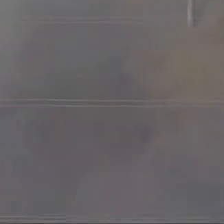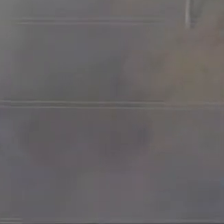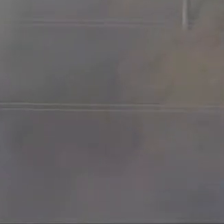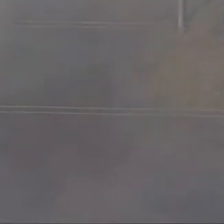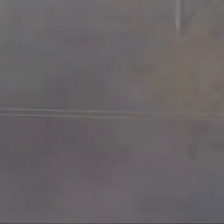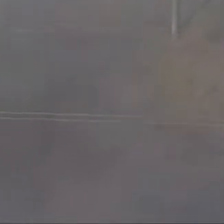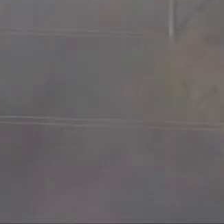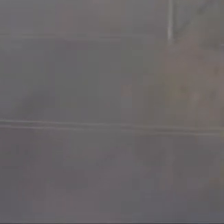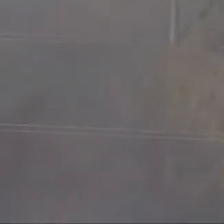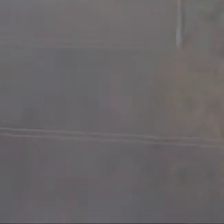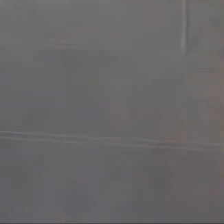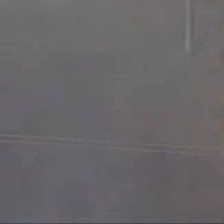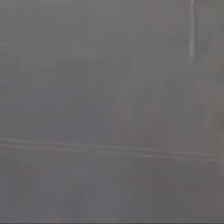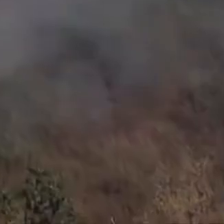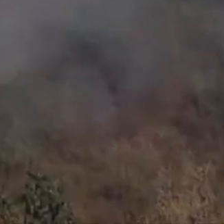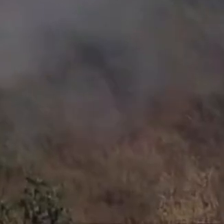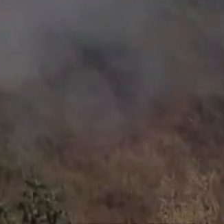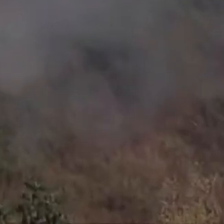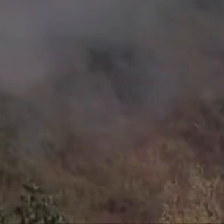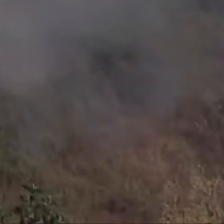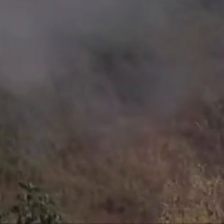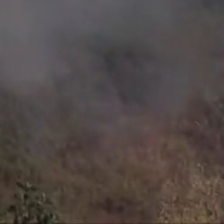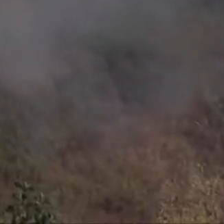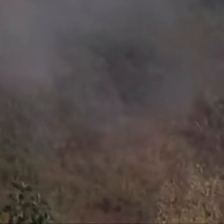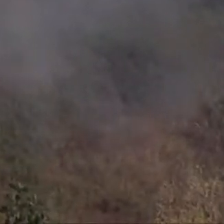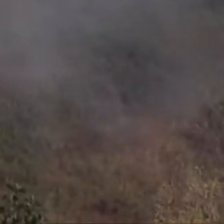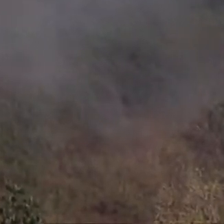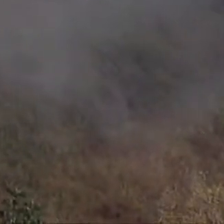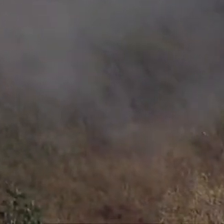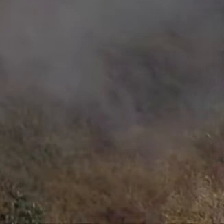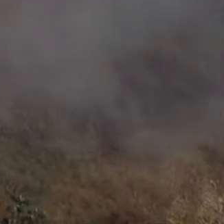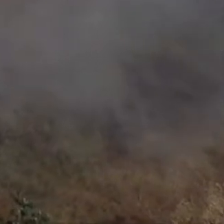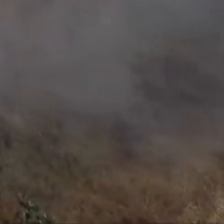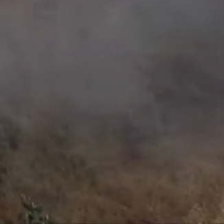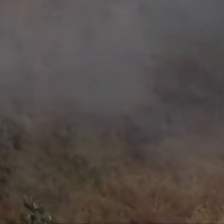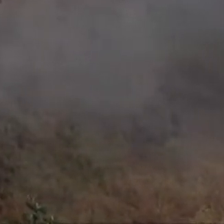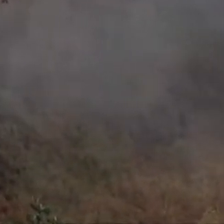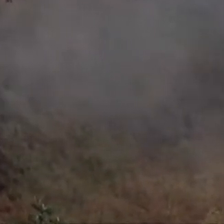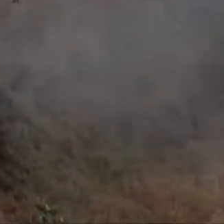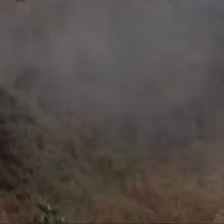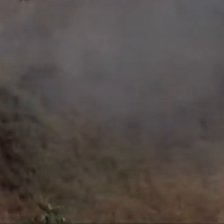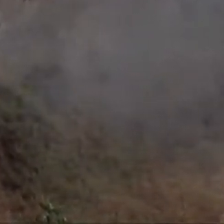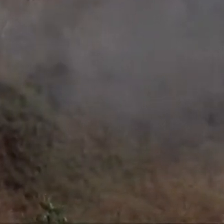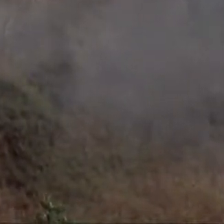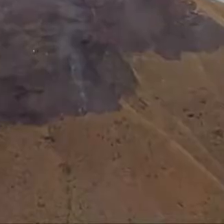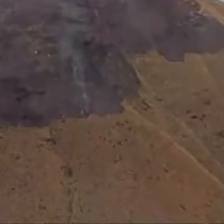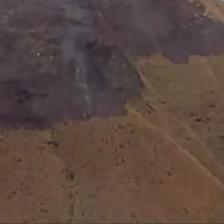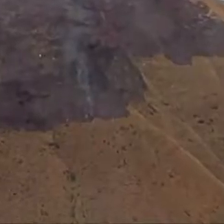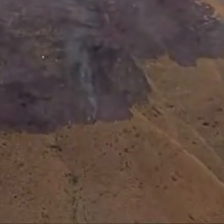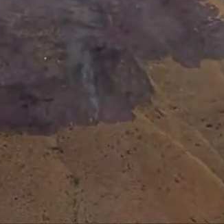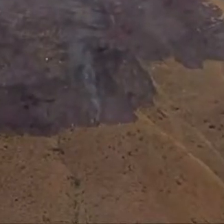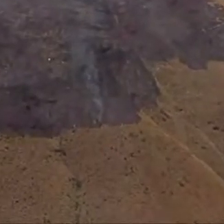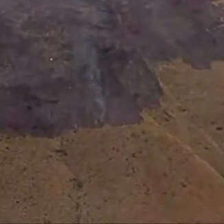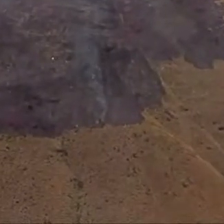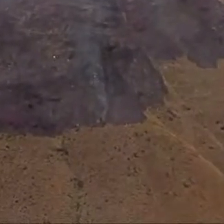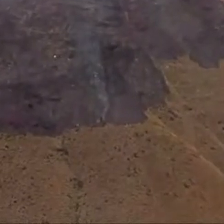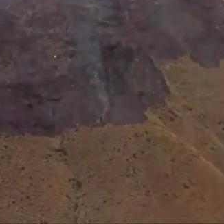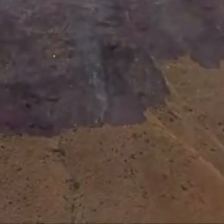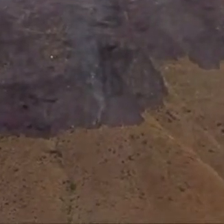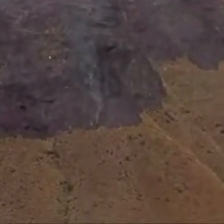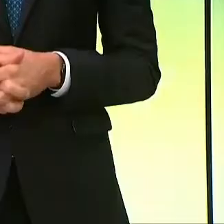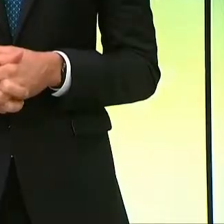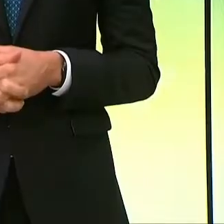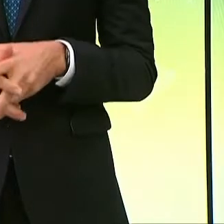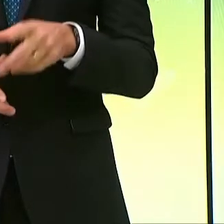Minas, brigadistas voluntários contam com um sistema de câmeras e sensores de calor para combater incêndios em áreas verdes na Grande